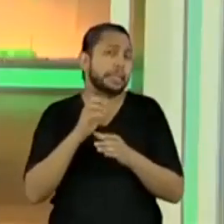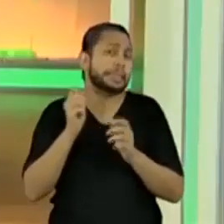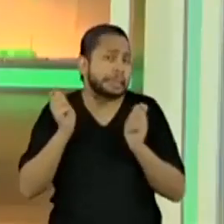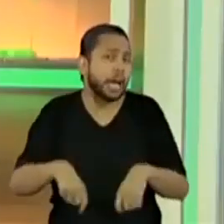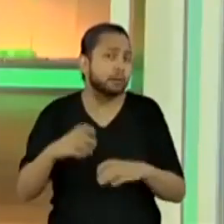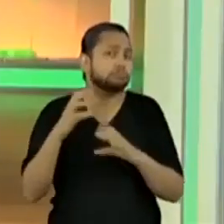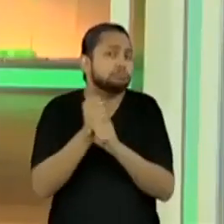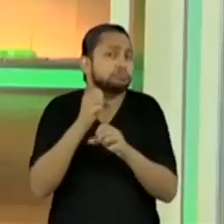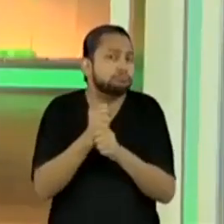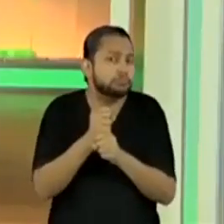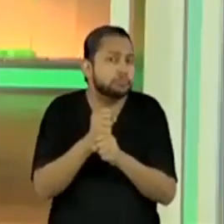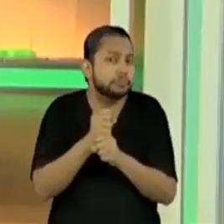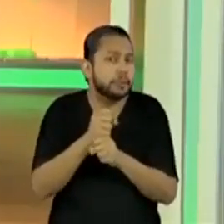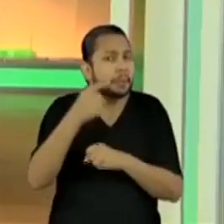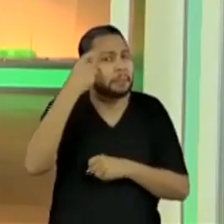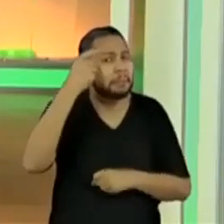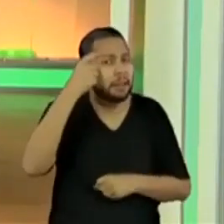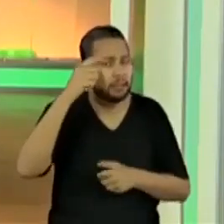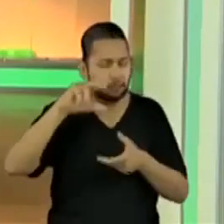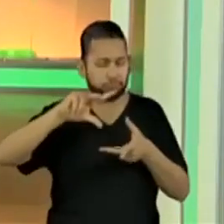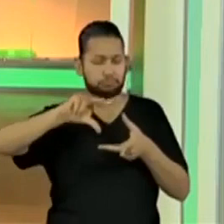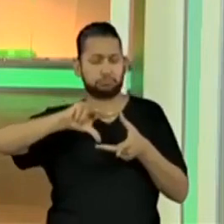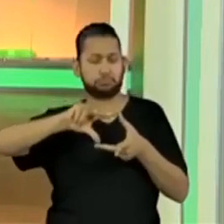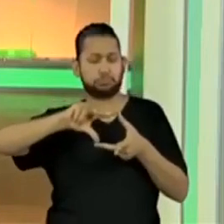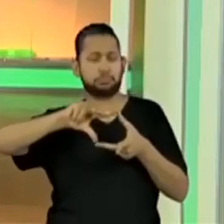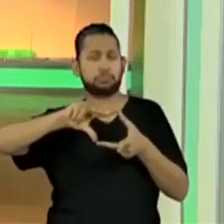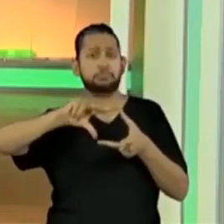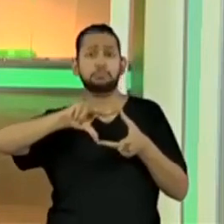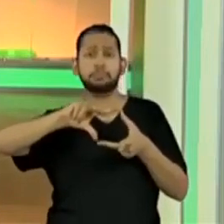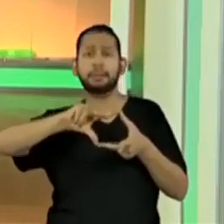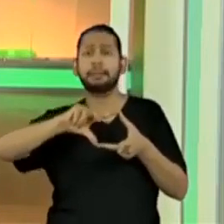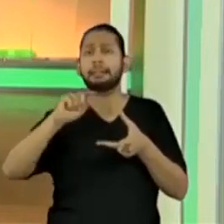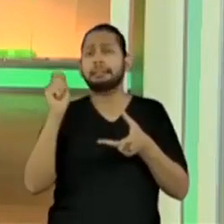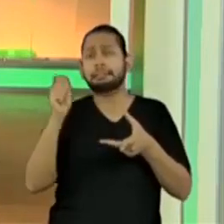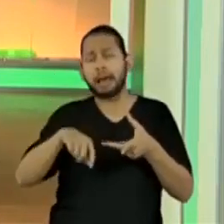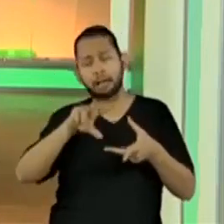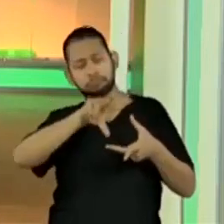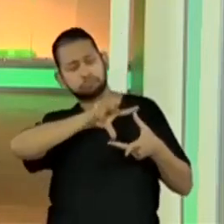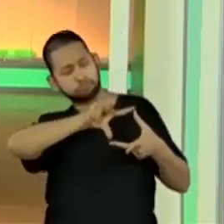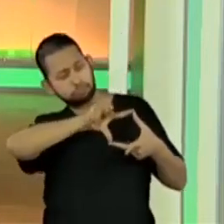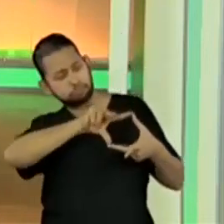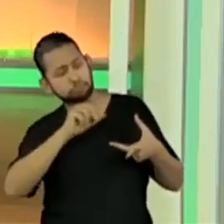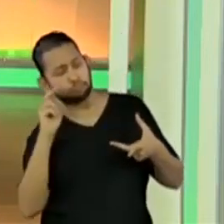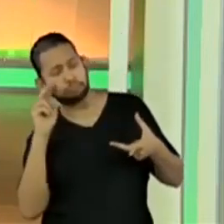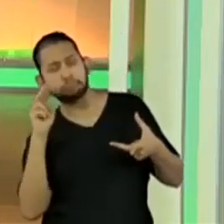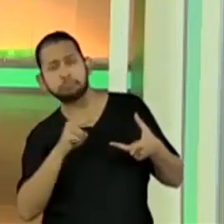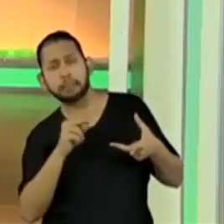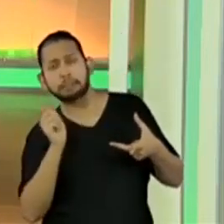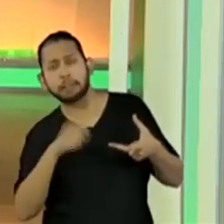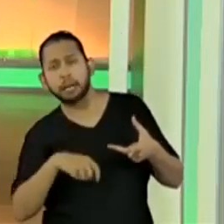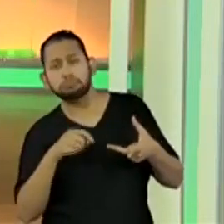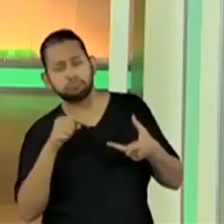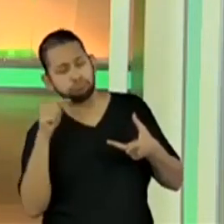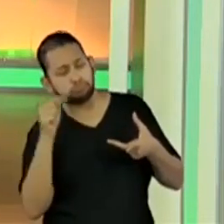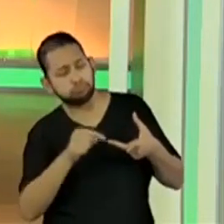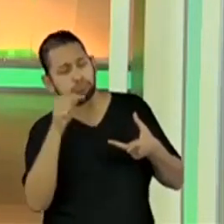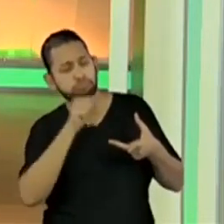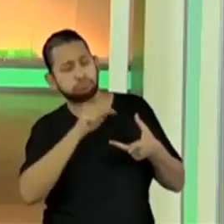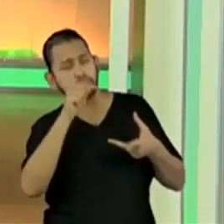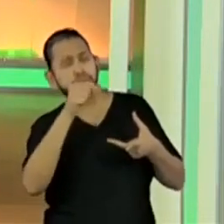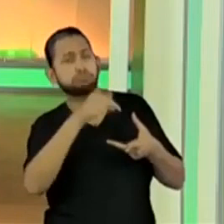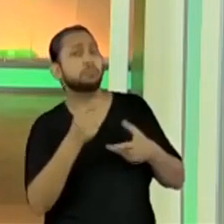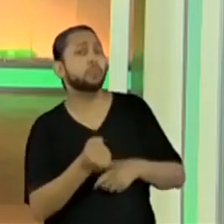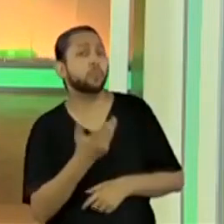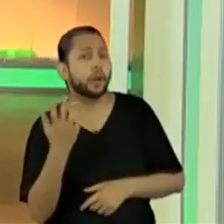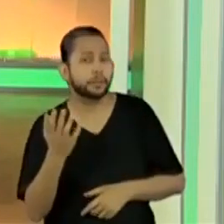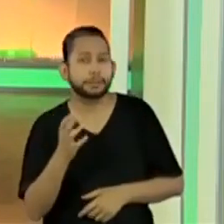Quero que você pense um pouco nas características que tem os poliedros. Vamos lembrar?